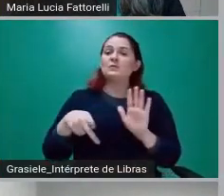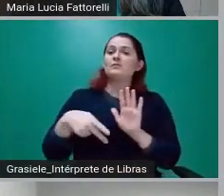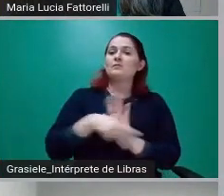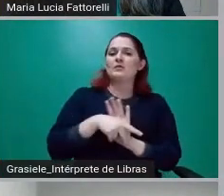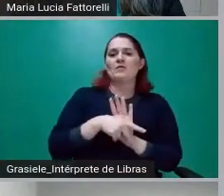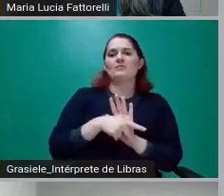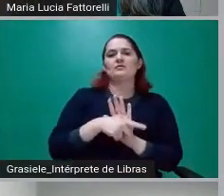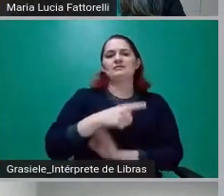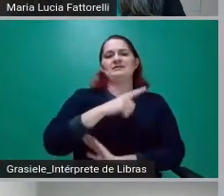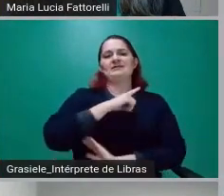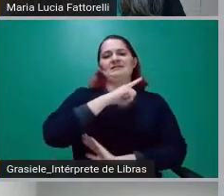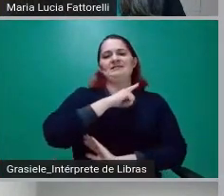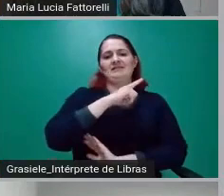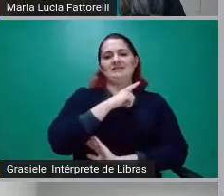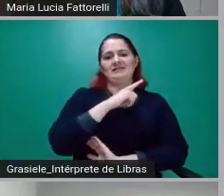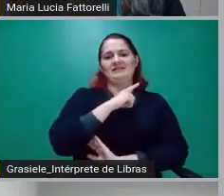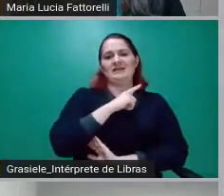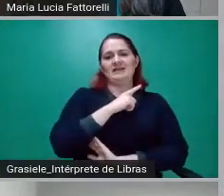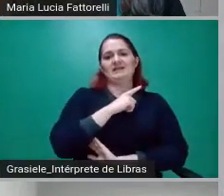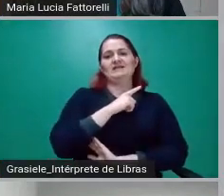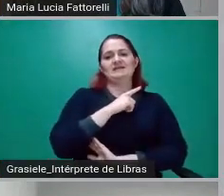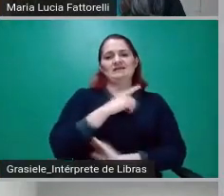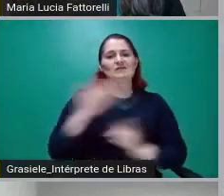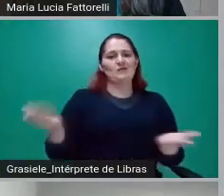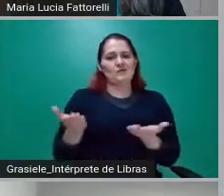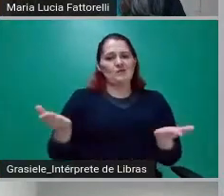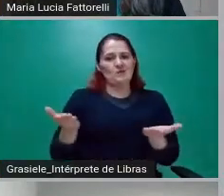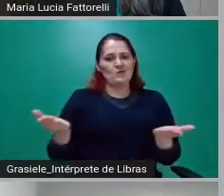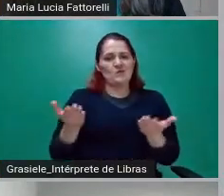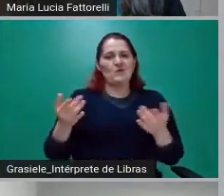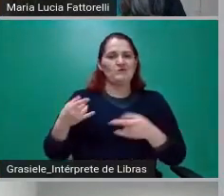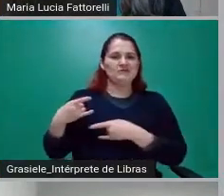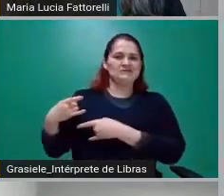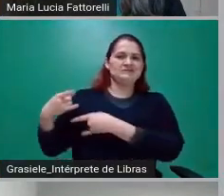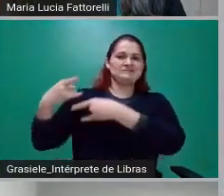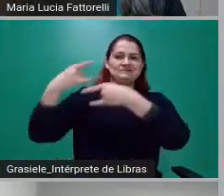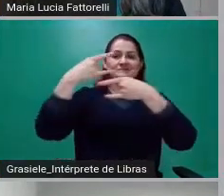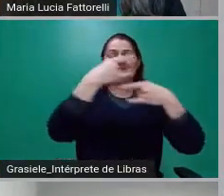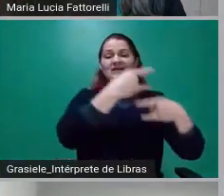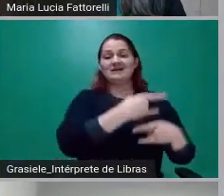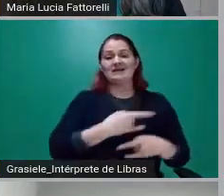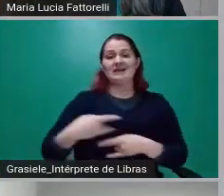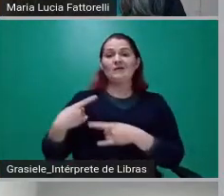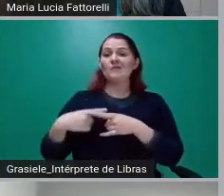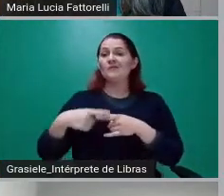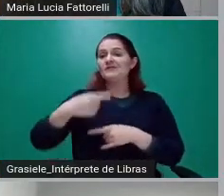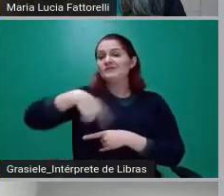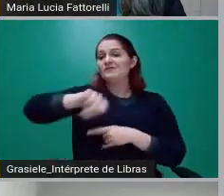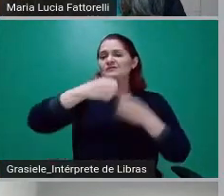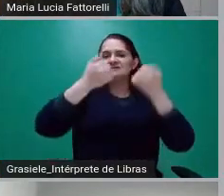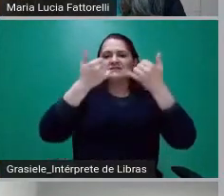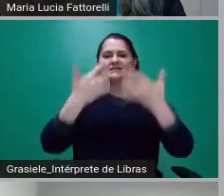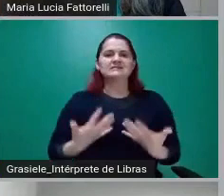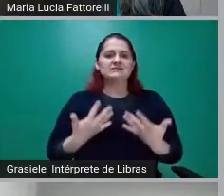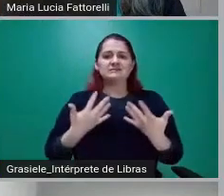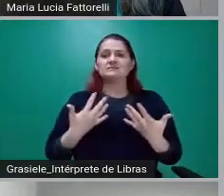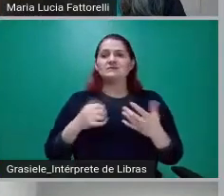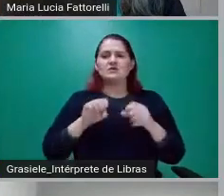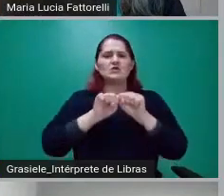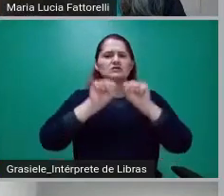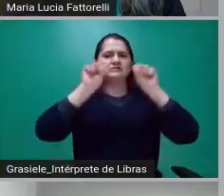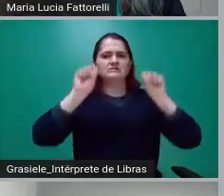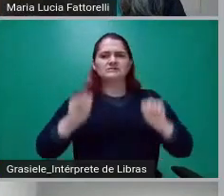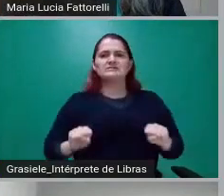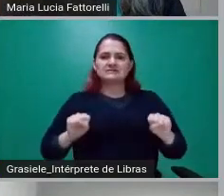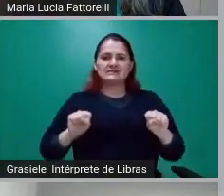revestem esse conjunto sistêmico. A auditoria é feliz em chamar